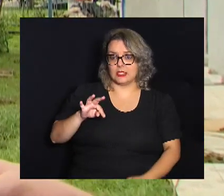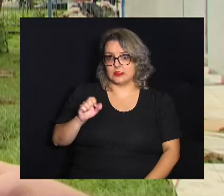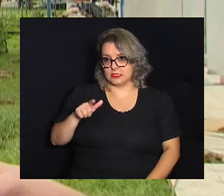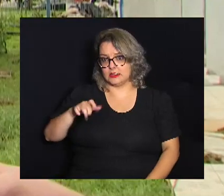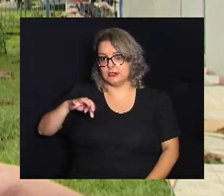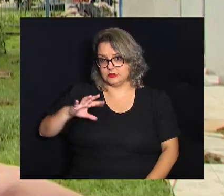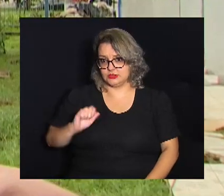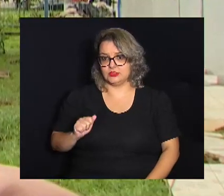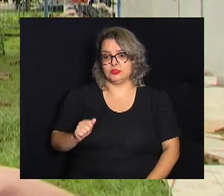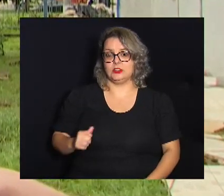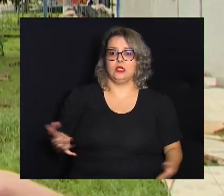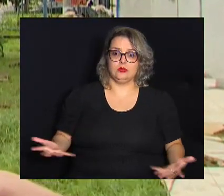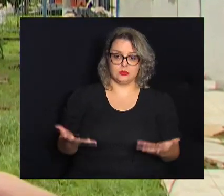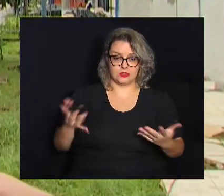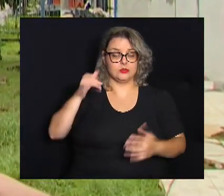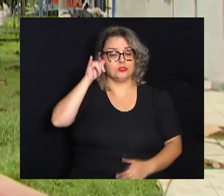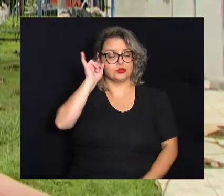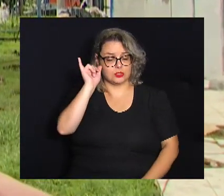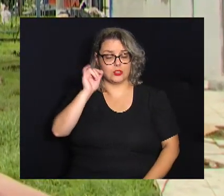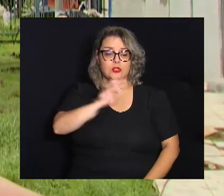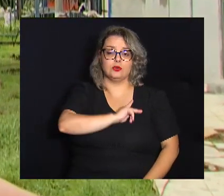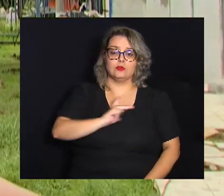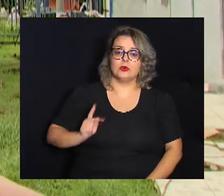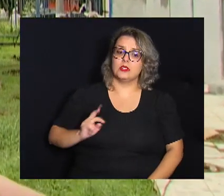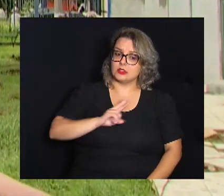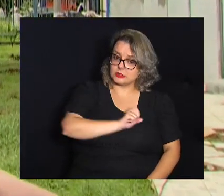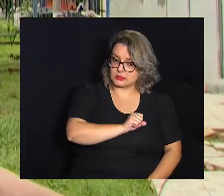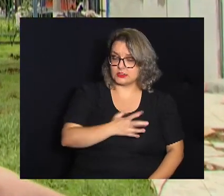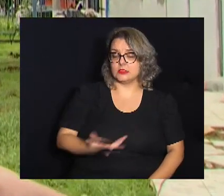Paulo Búfalo, do presidente Rossini, de estar